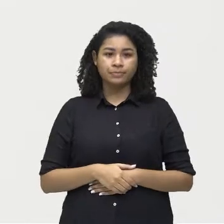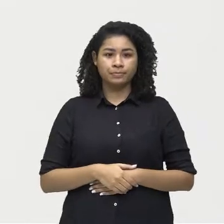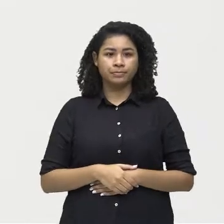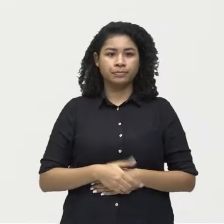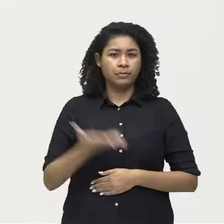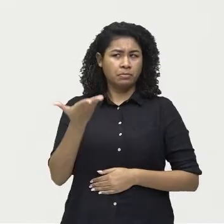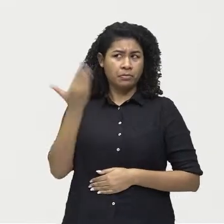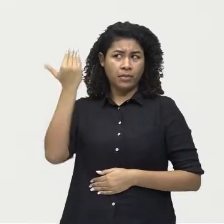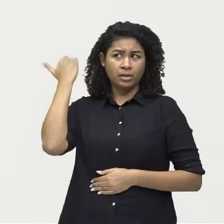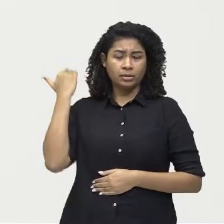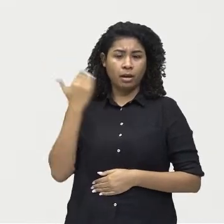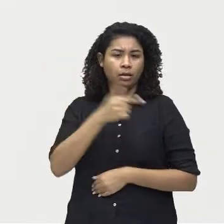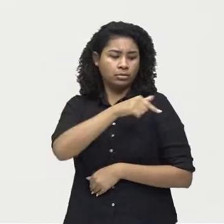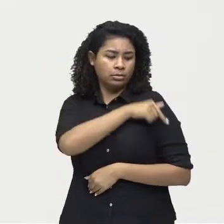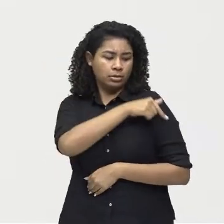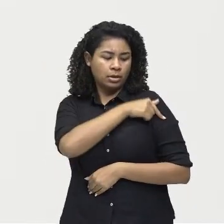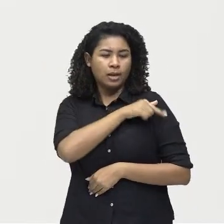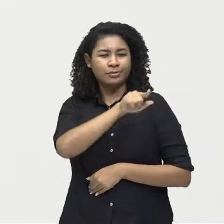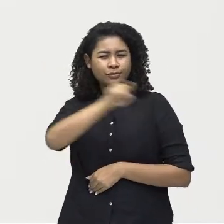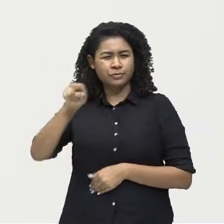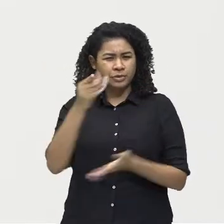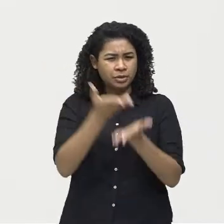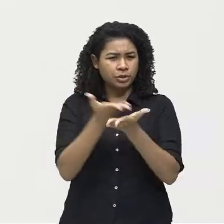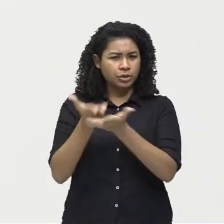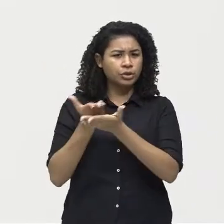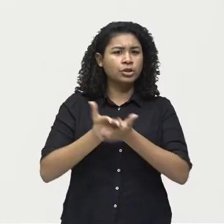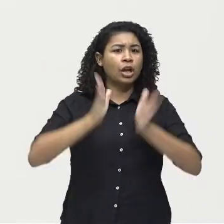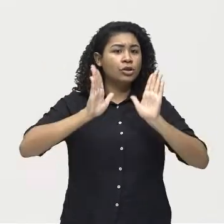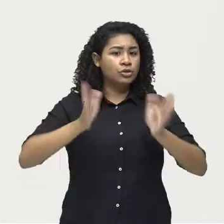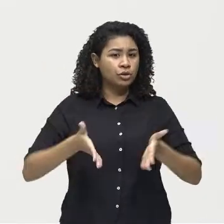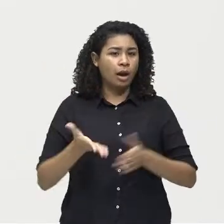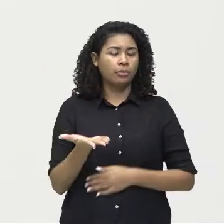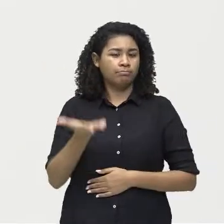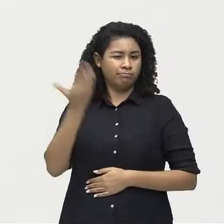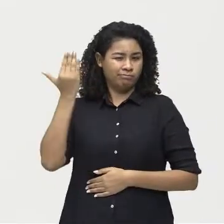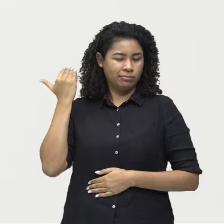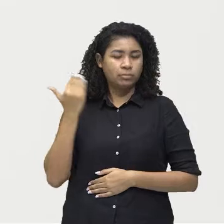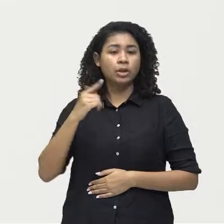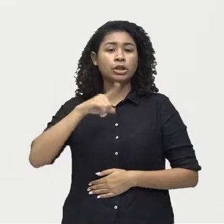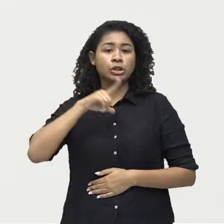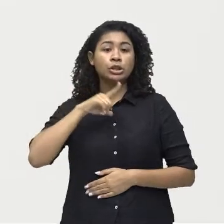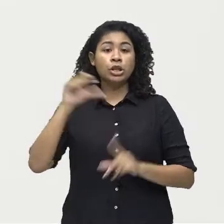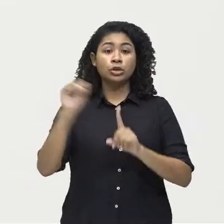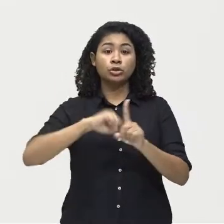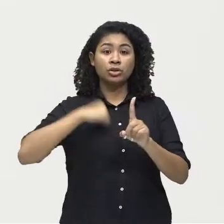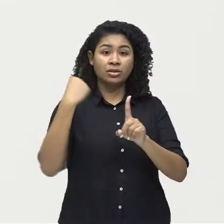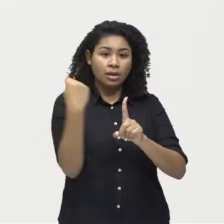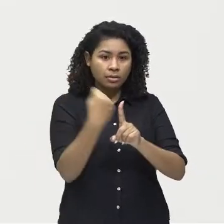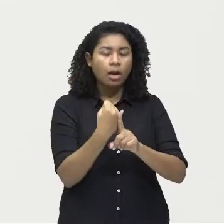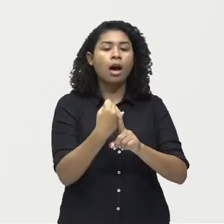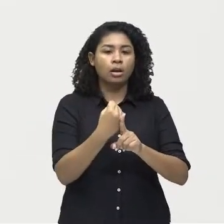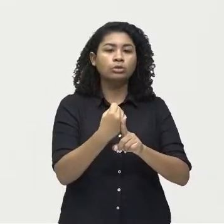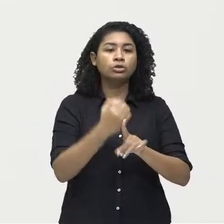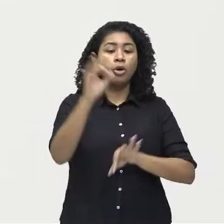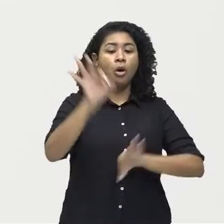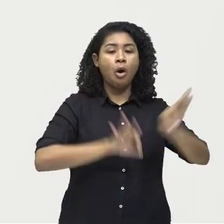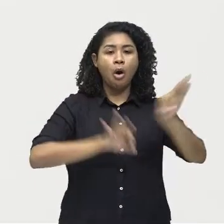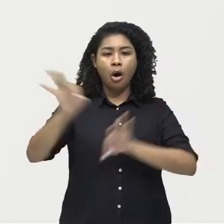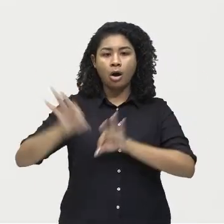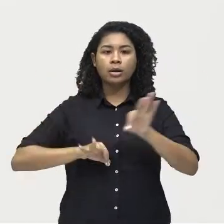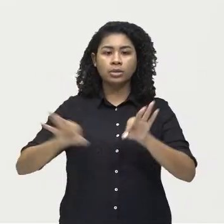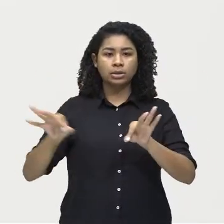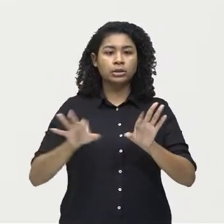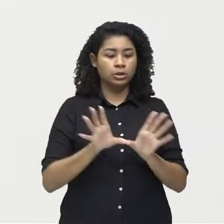era moderna, na Idade Moderna, a sociedade europeia era dividida em 3 estados